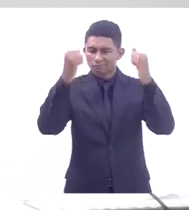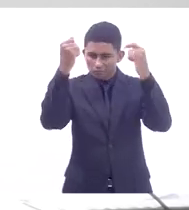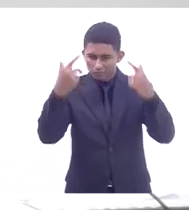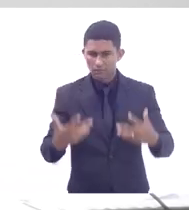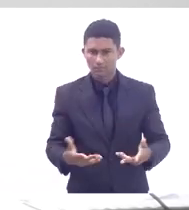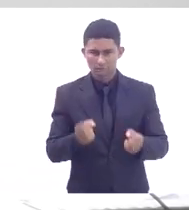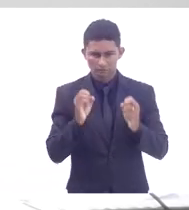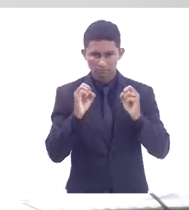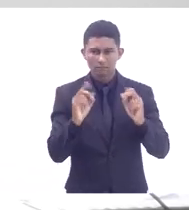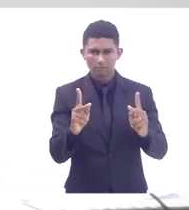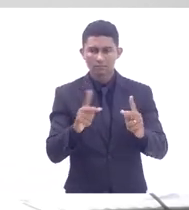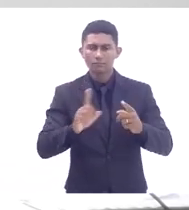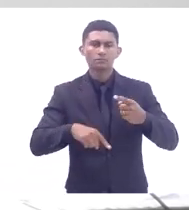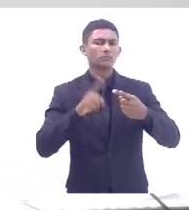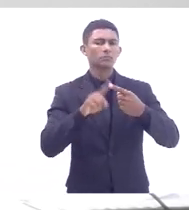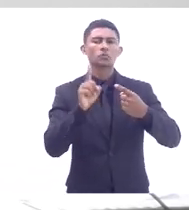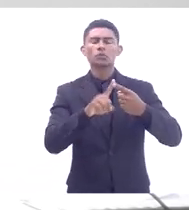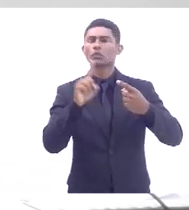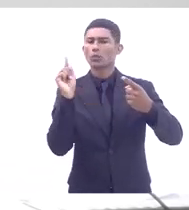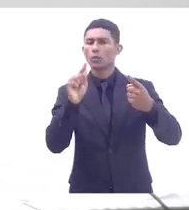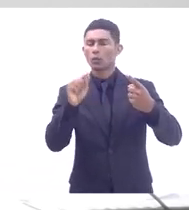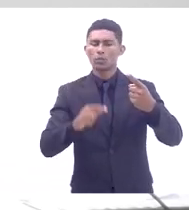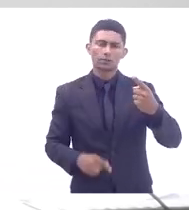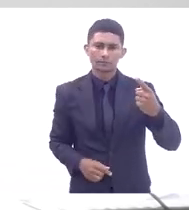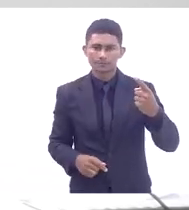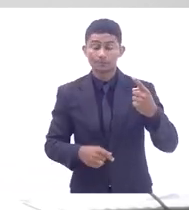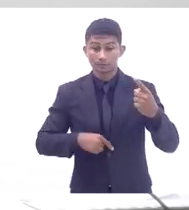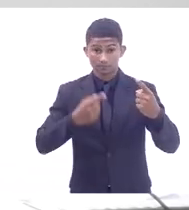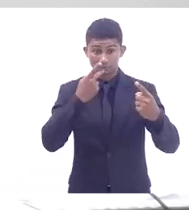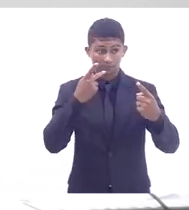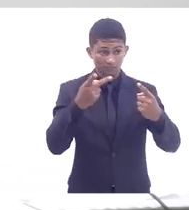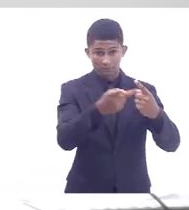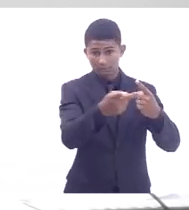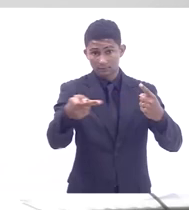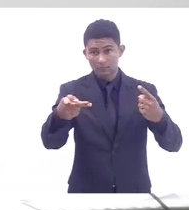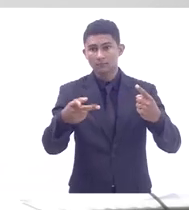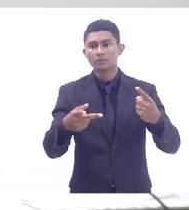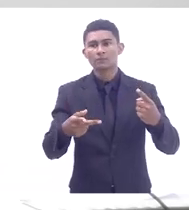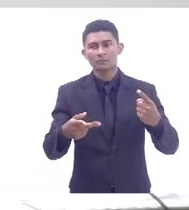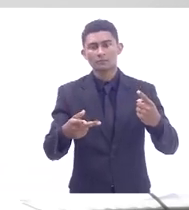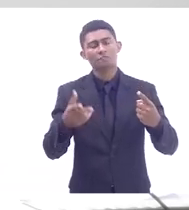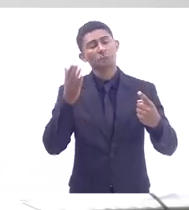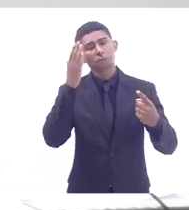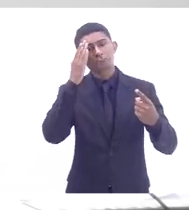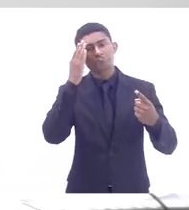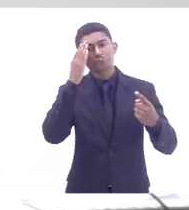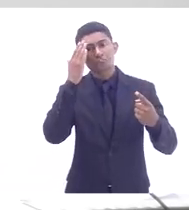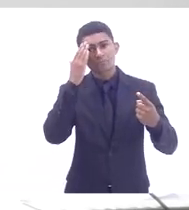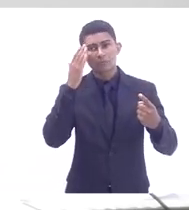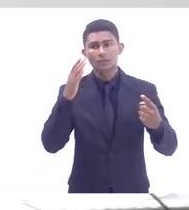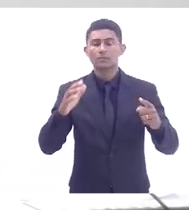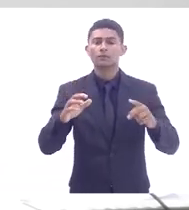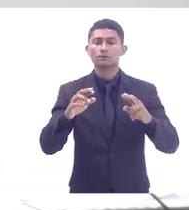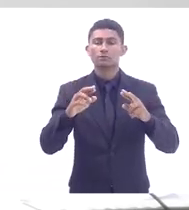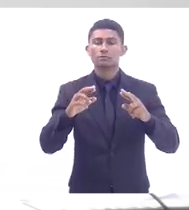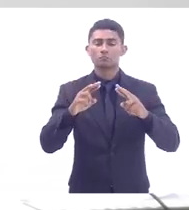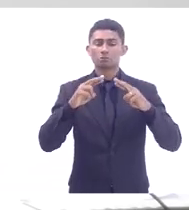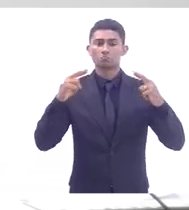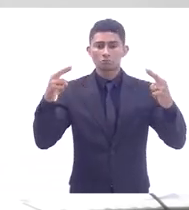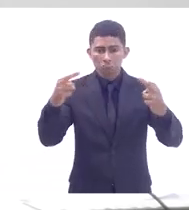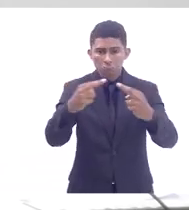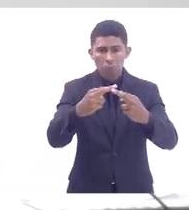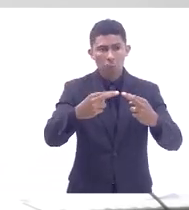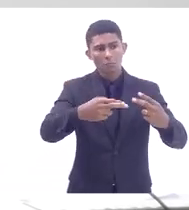introdutórias em primeiro lugar é dizer que há sempre um simbolismo de fazermos um